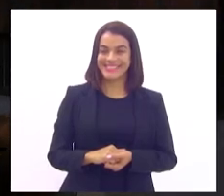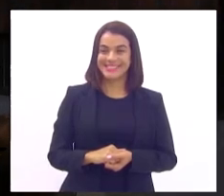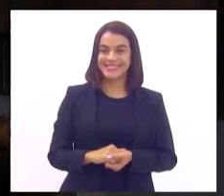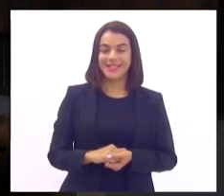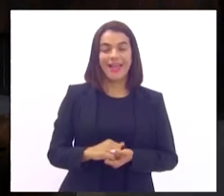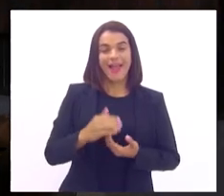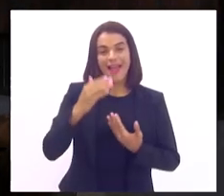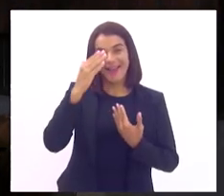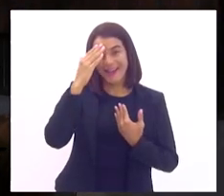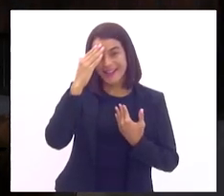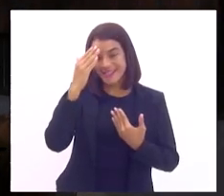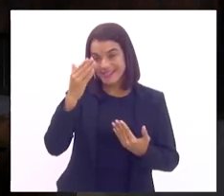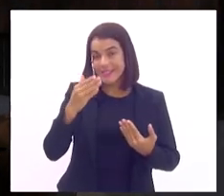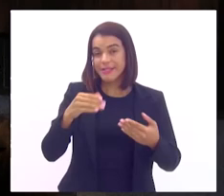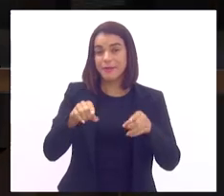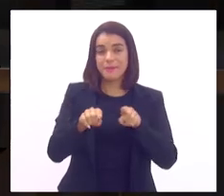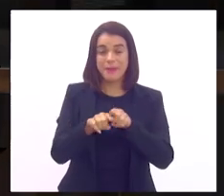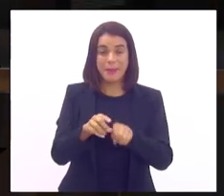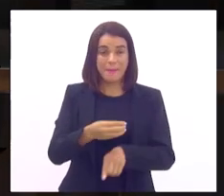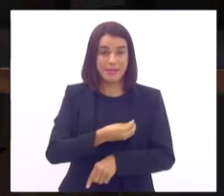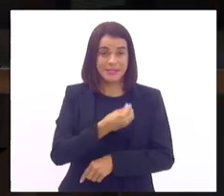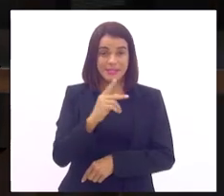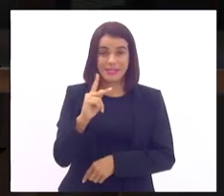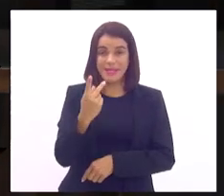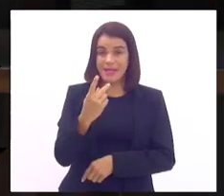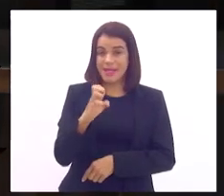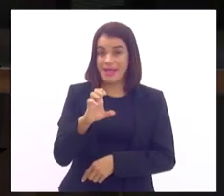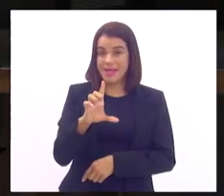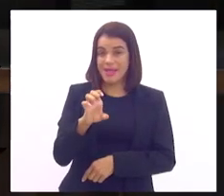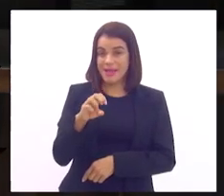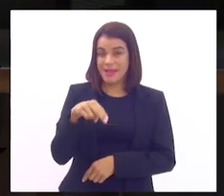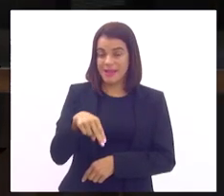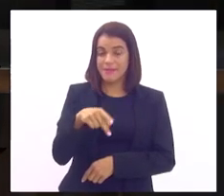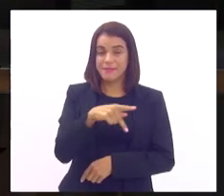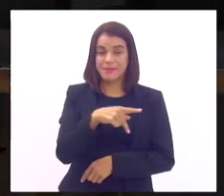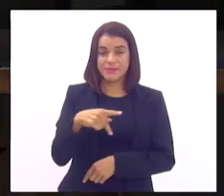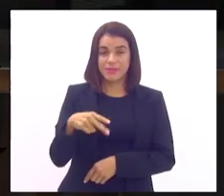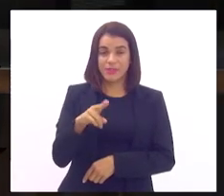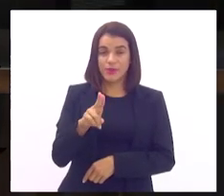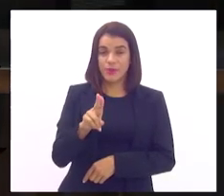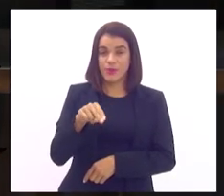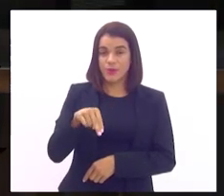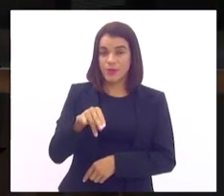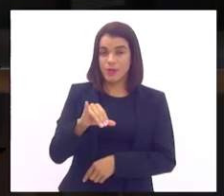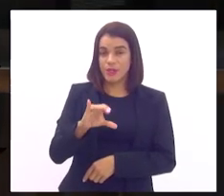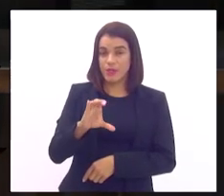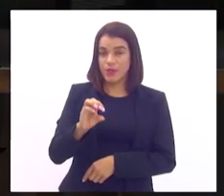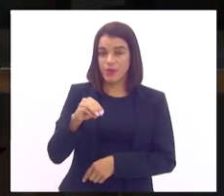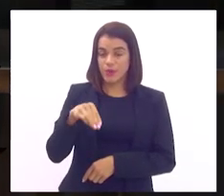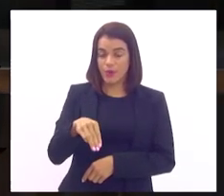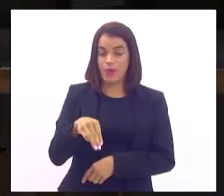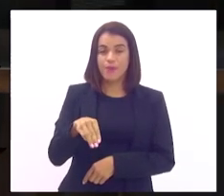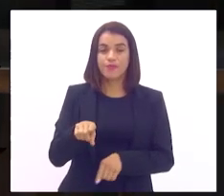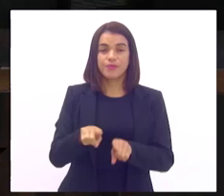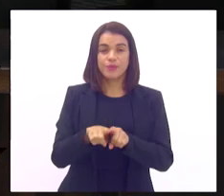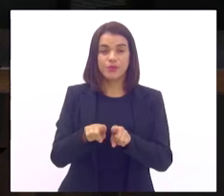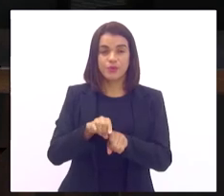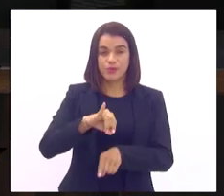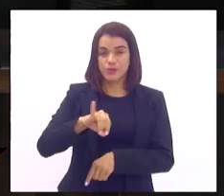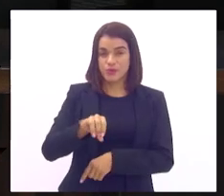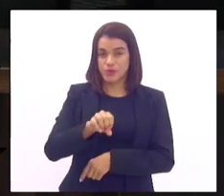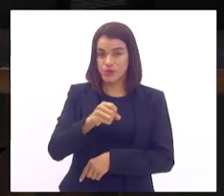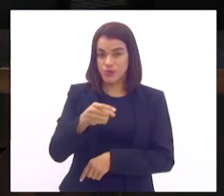Quero agradecer aqui também a presença de Ellen Mello, presidente do Unicom, Josué Batista, presidente do Conselho Fiscal